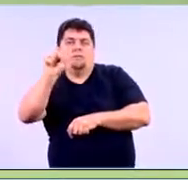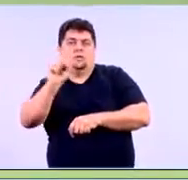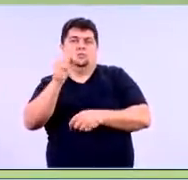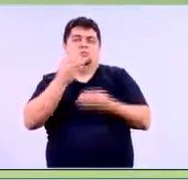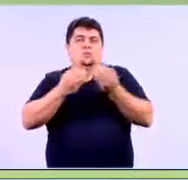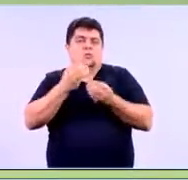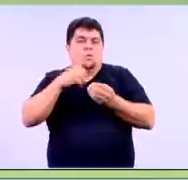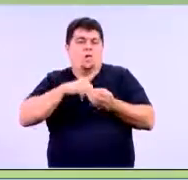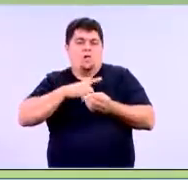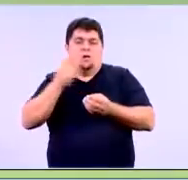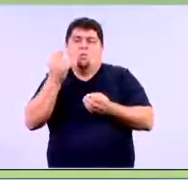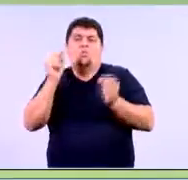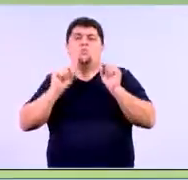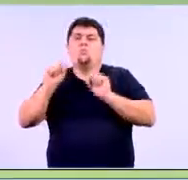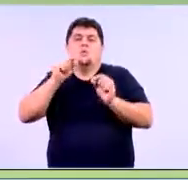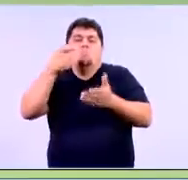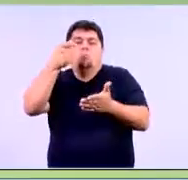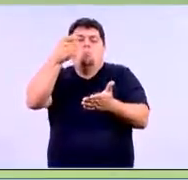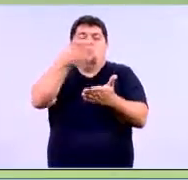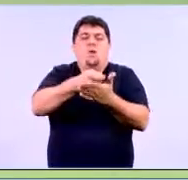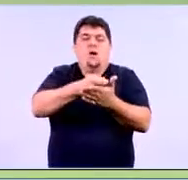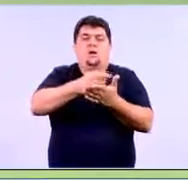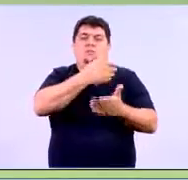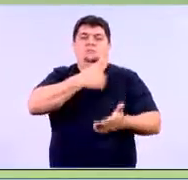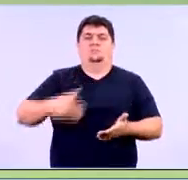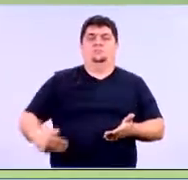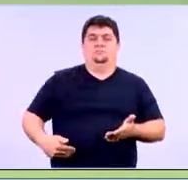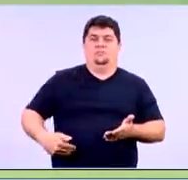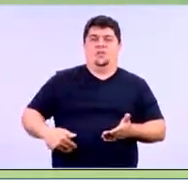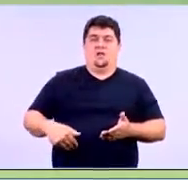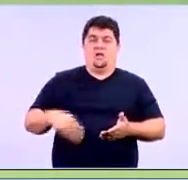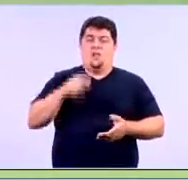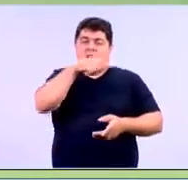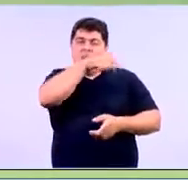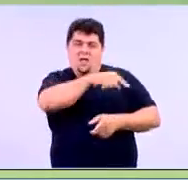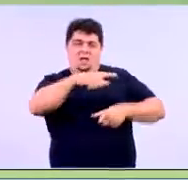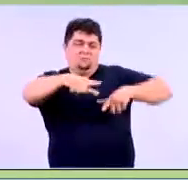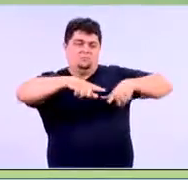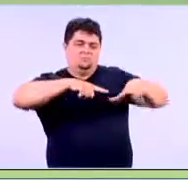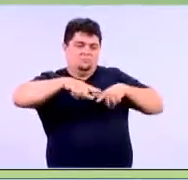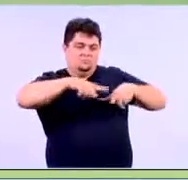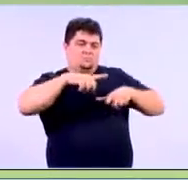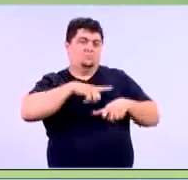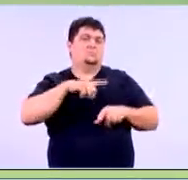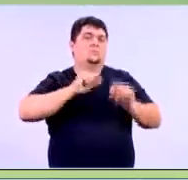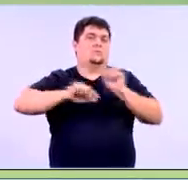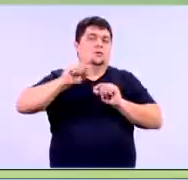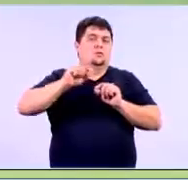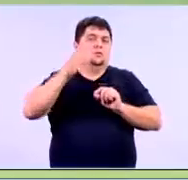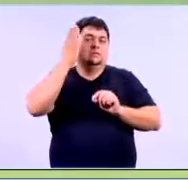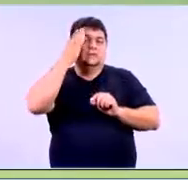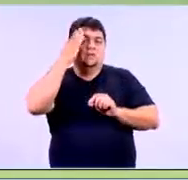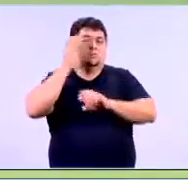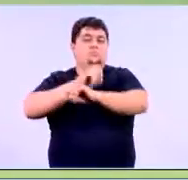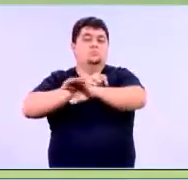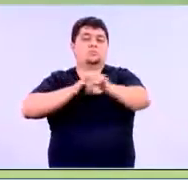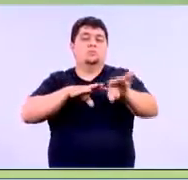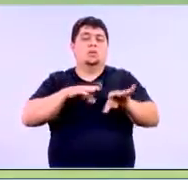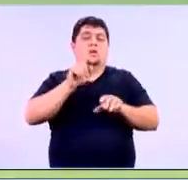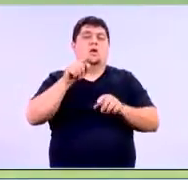subsidiará sua atuação. No mercado de trabalho, o que nós vamos preparar vocês também é para,